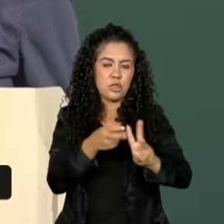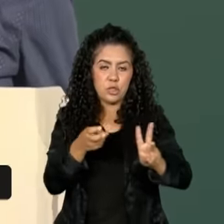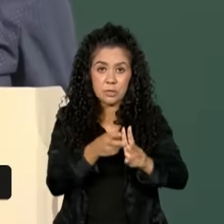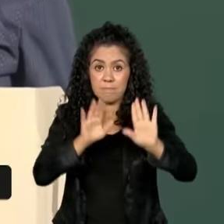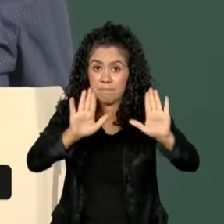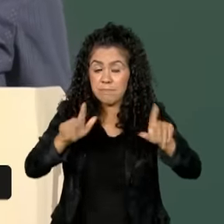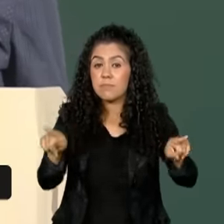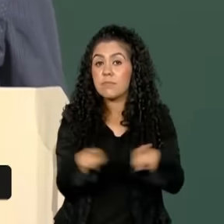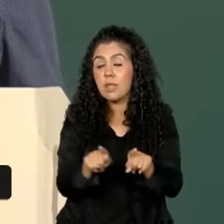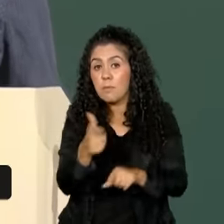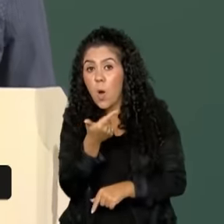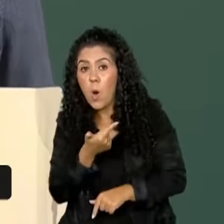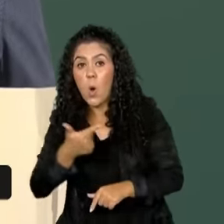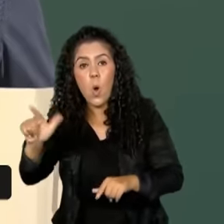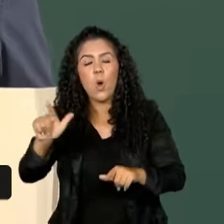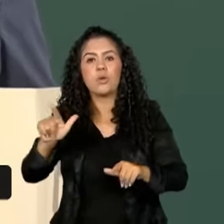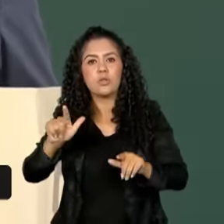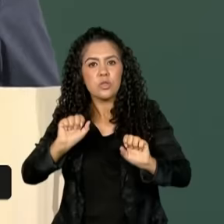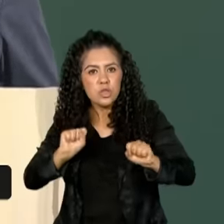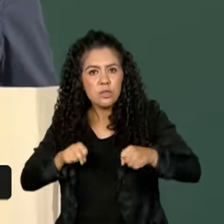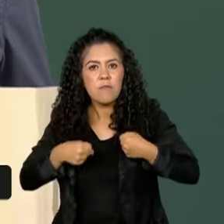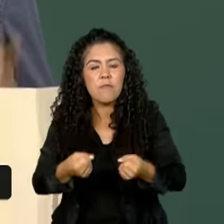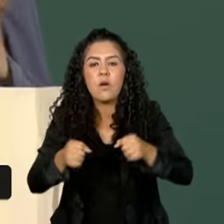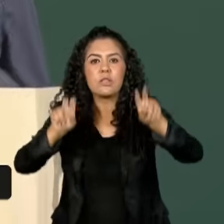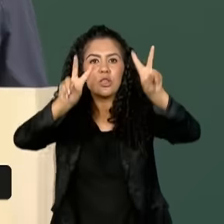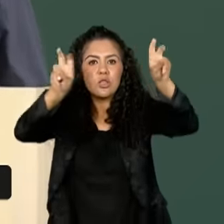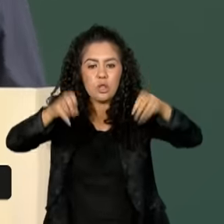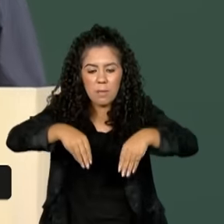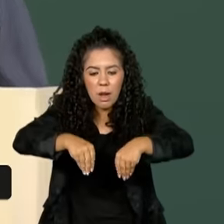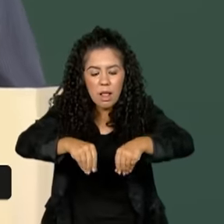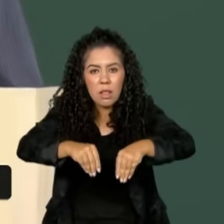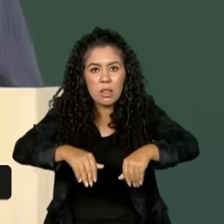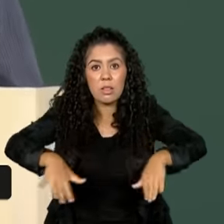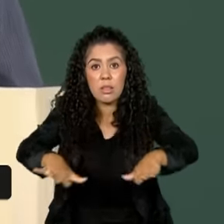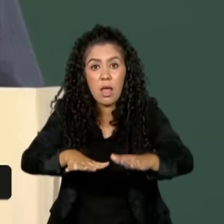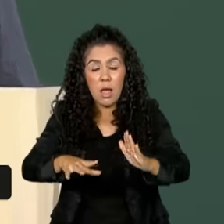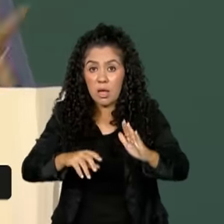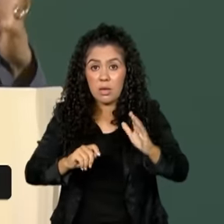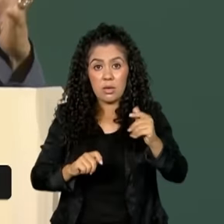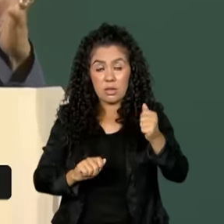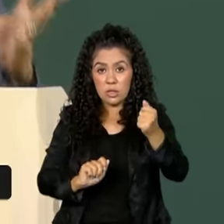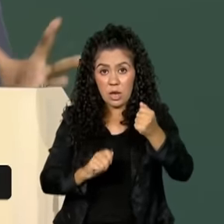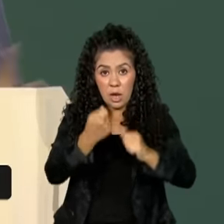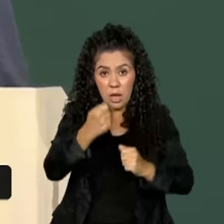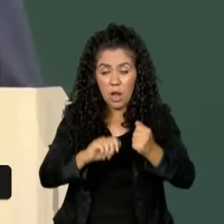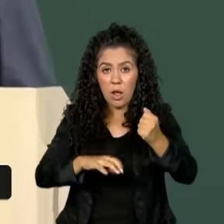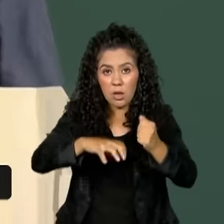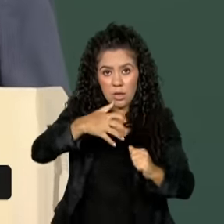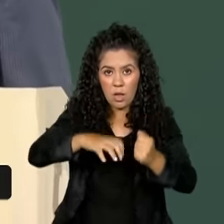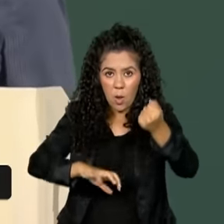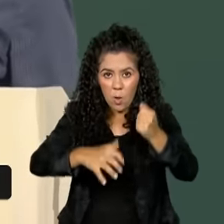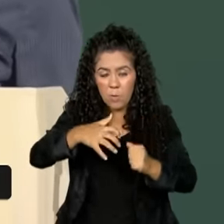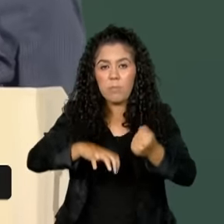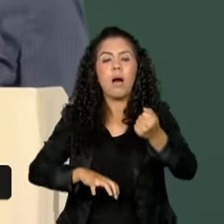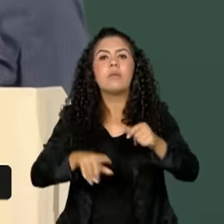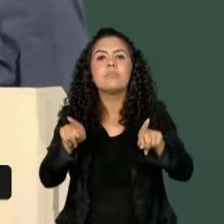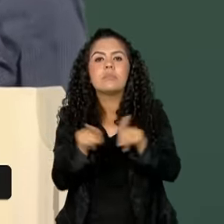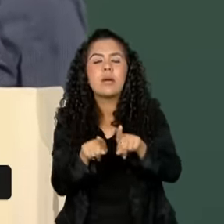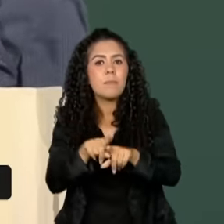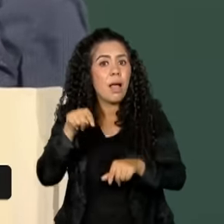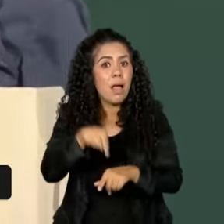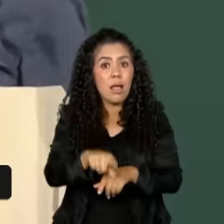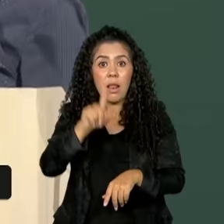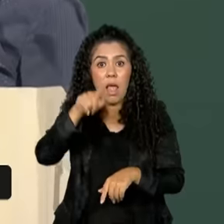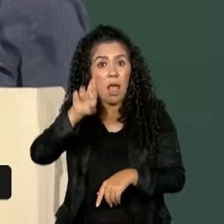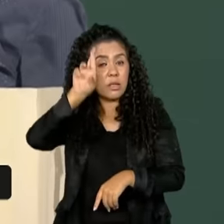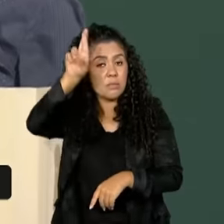o reconhecimento dos territórios quilombolas. Os povos originários, eles são responsáveis por